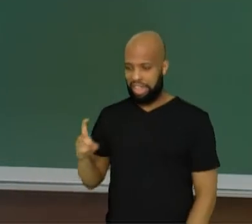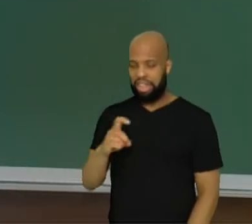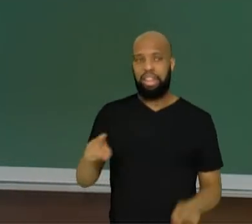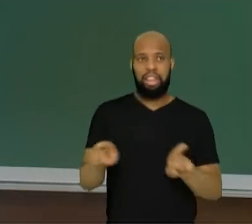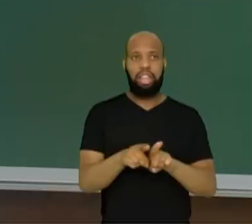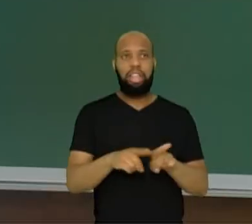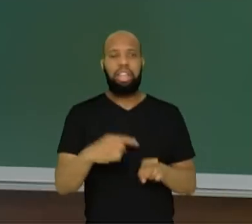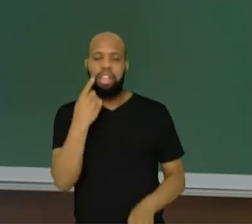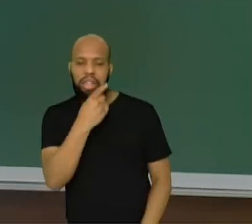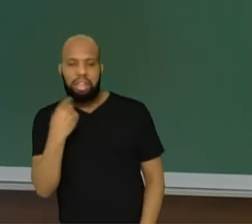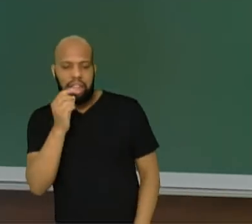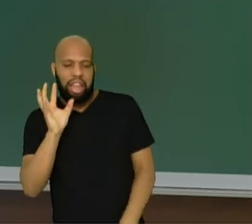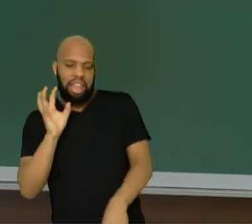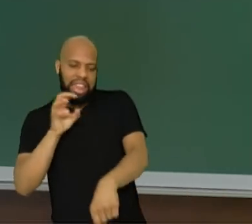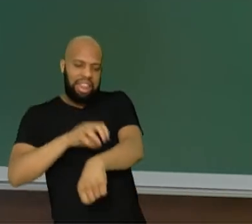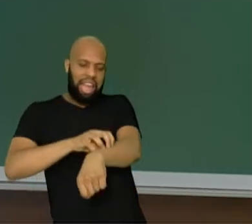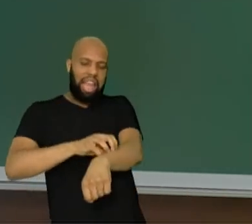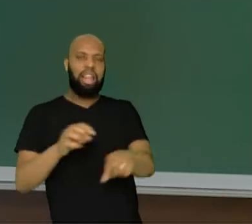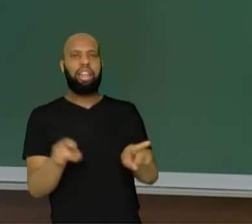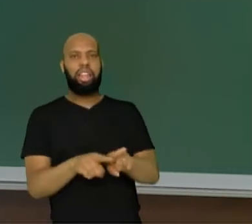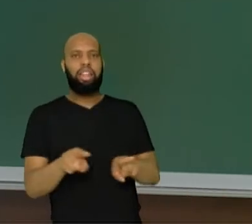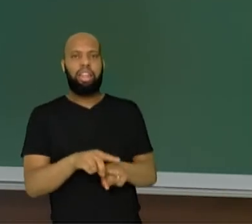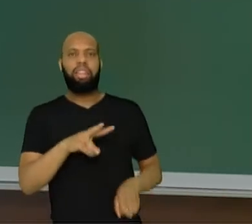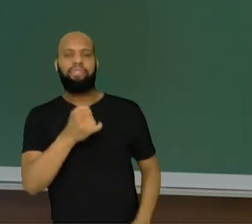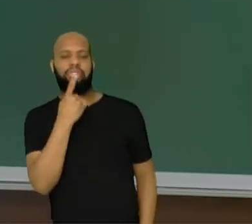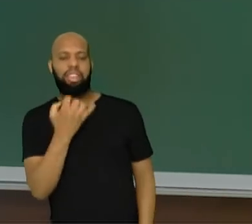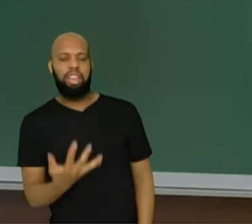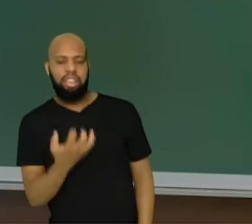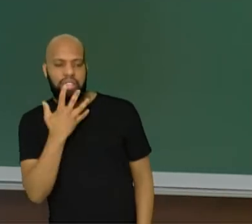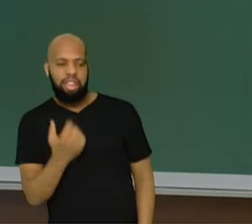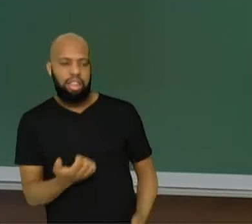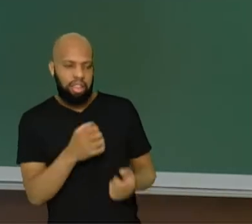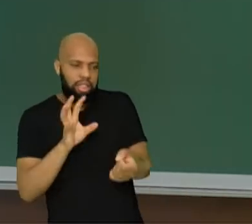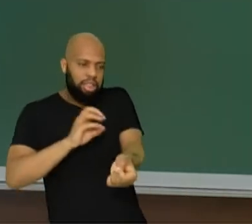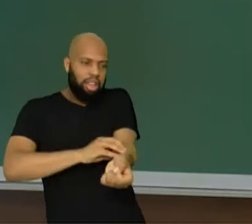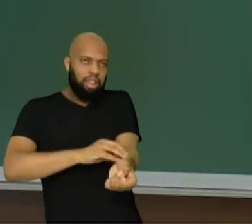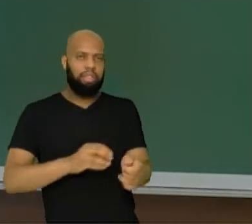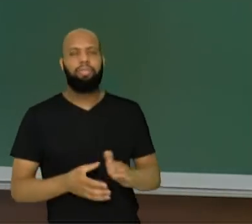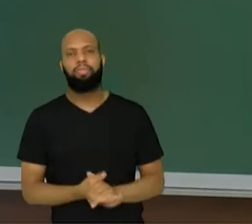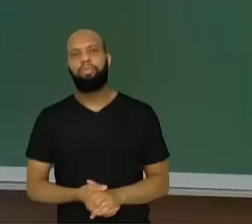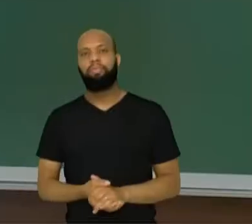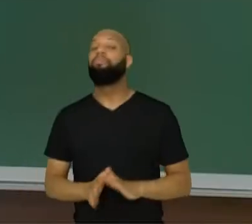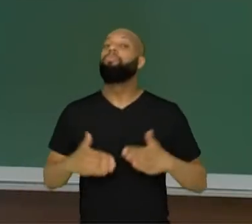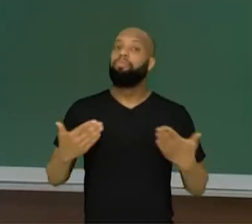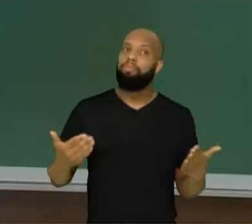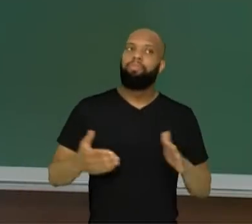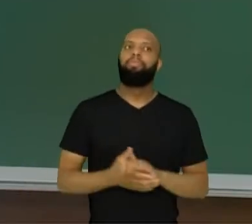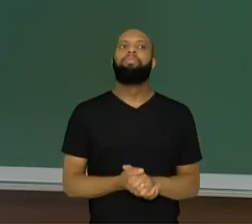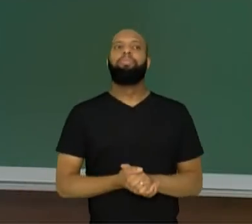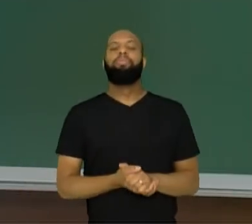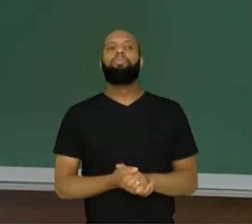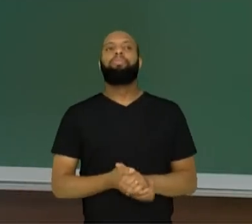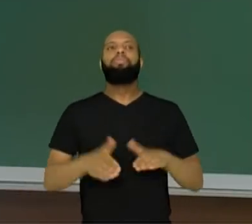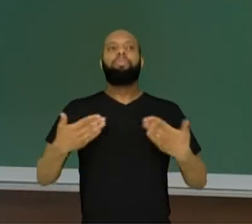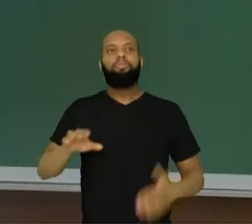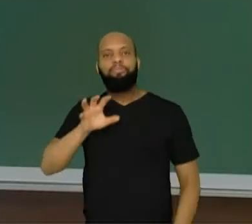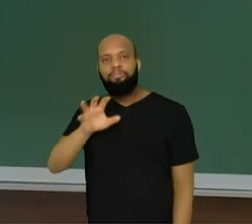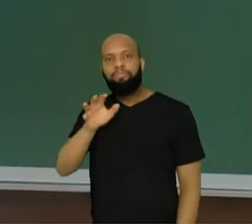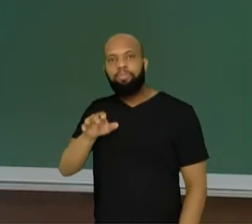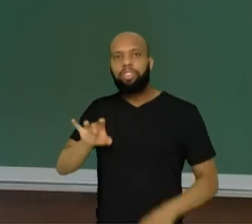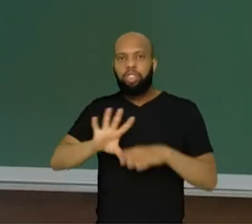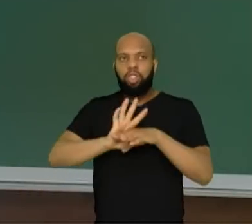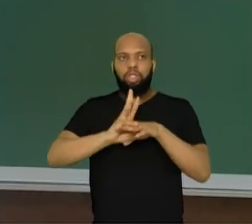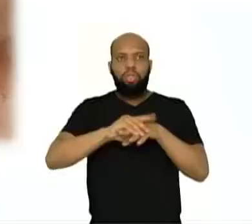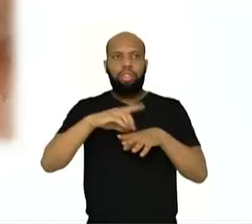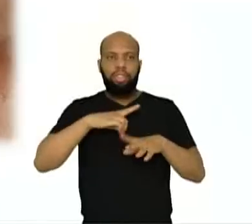bucal, com estruturas pontiagudas, onde eles vão se alimentar do nosso sangue. Bom, essa doença está associada a